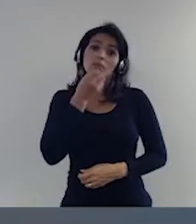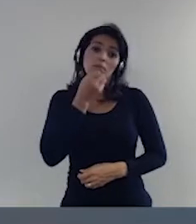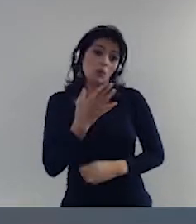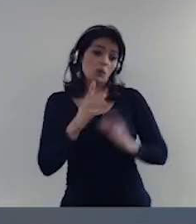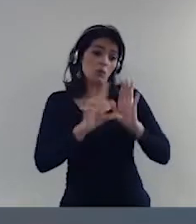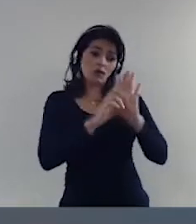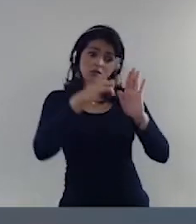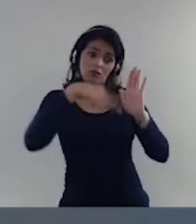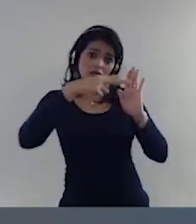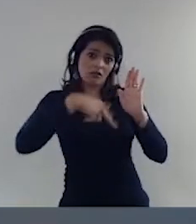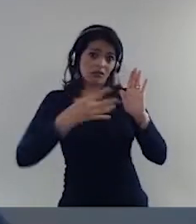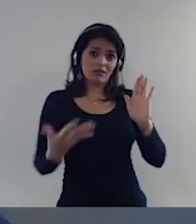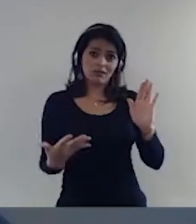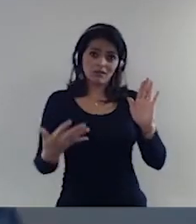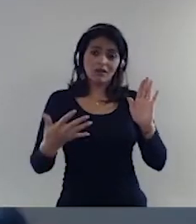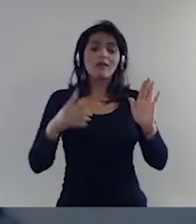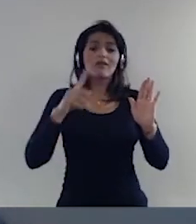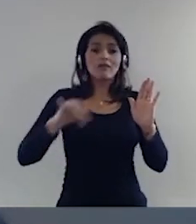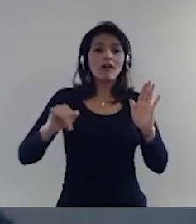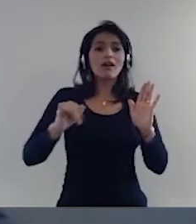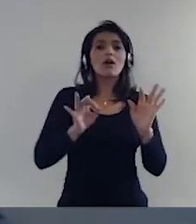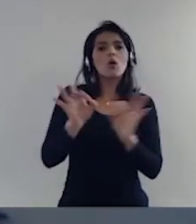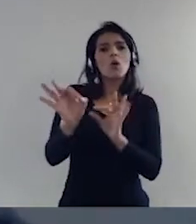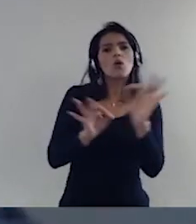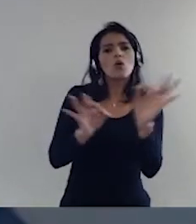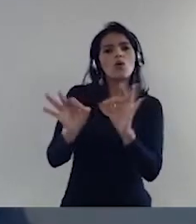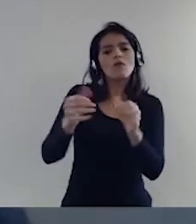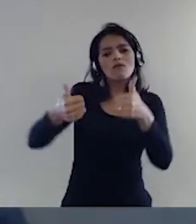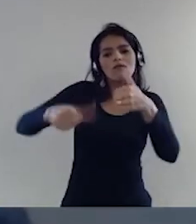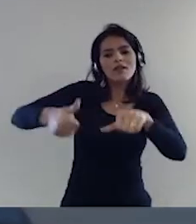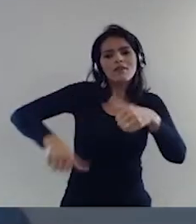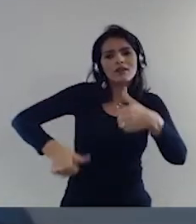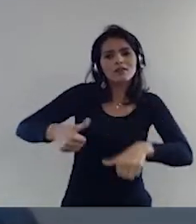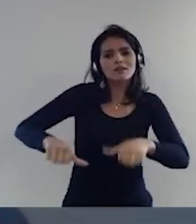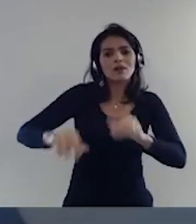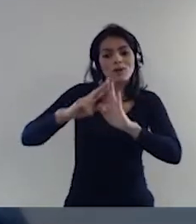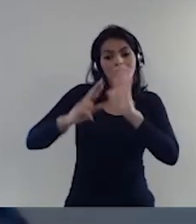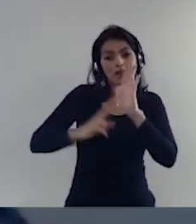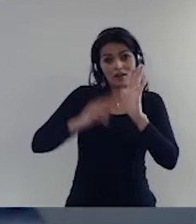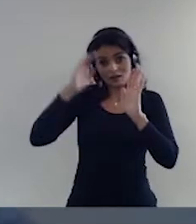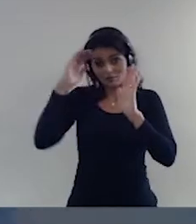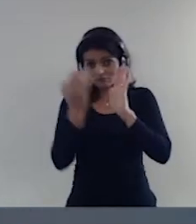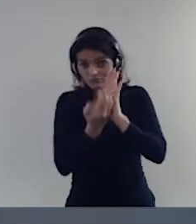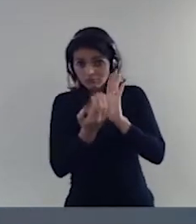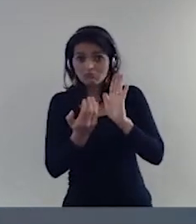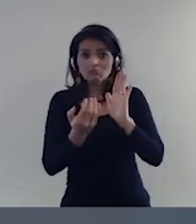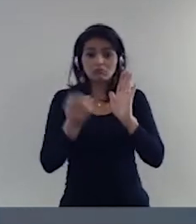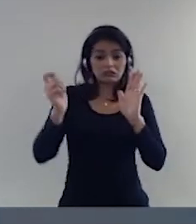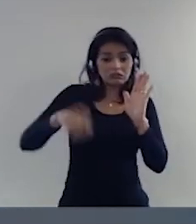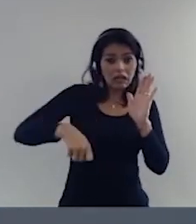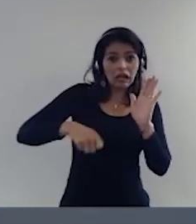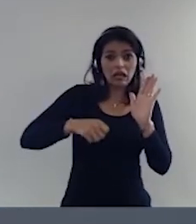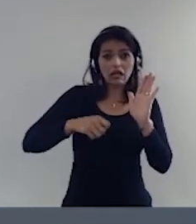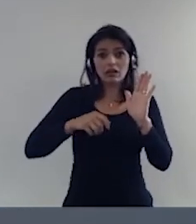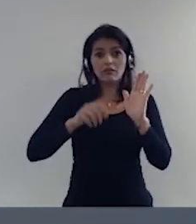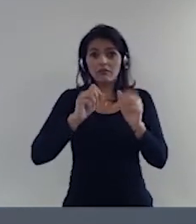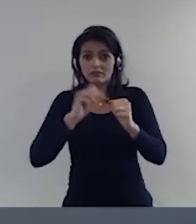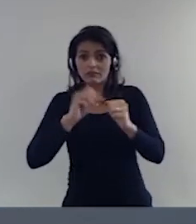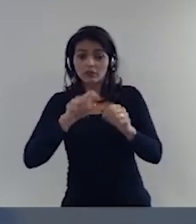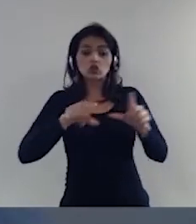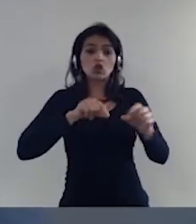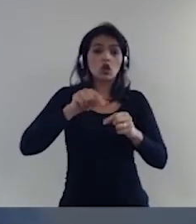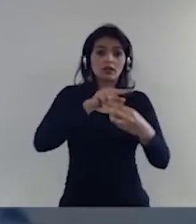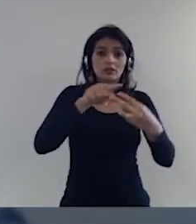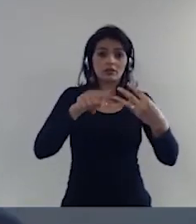da lei e que, portanto, conduziria à verificação desse requisito no caso da pandemia do Covid-19. Bem, esses são os